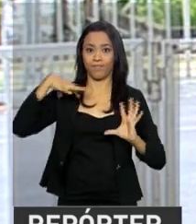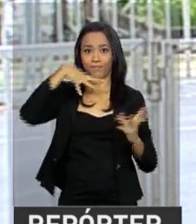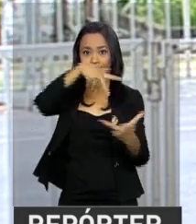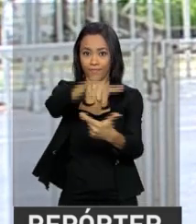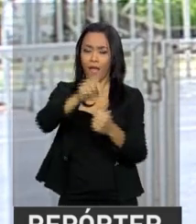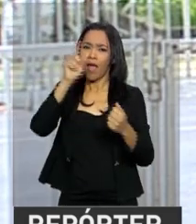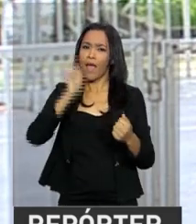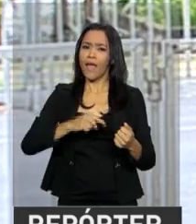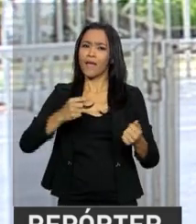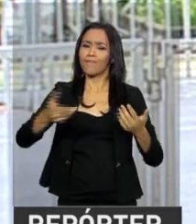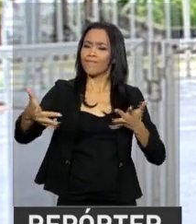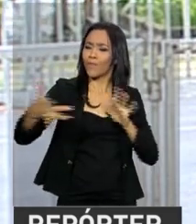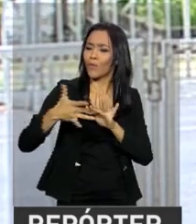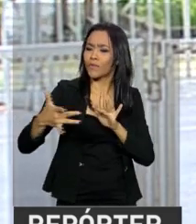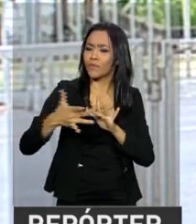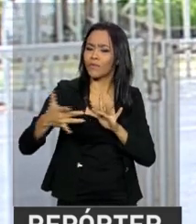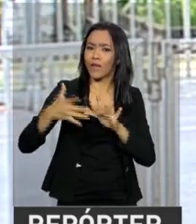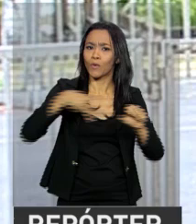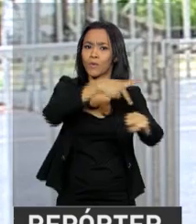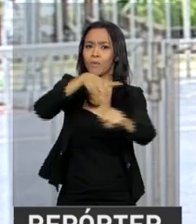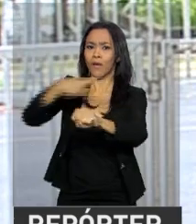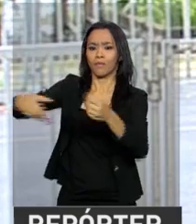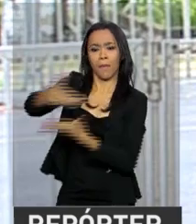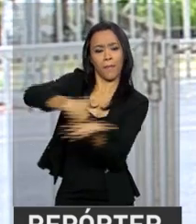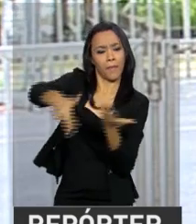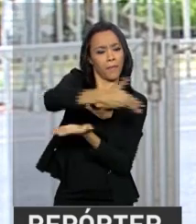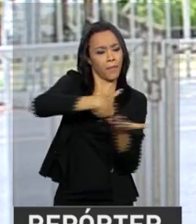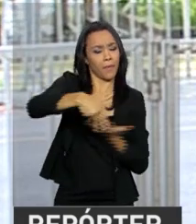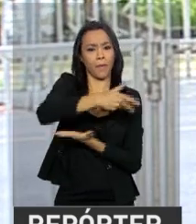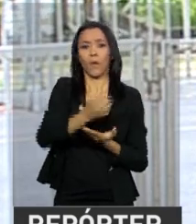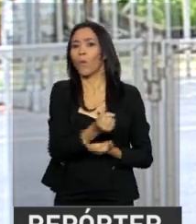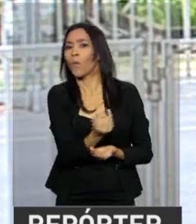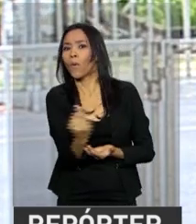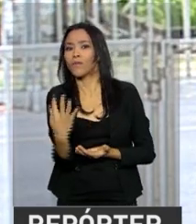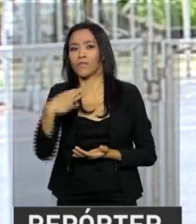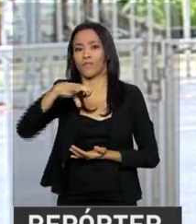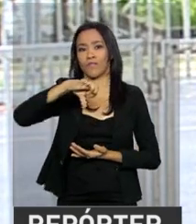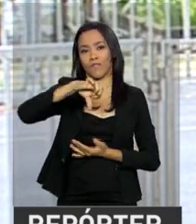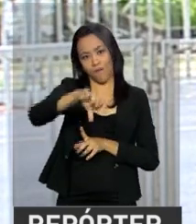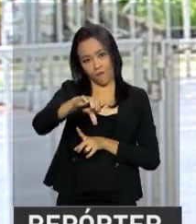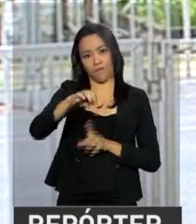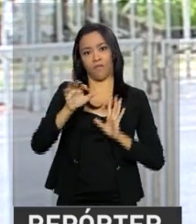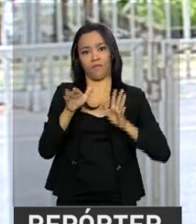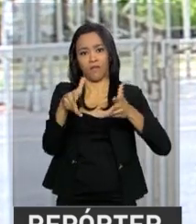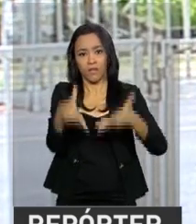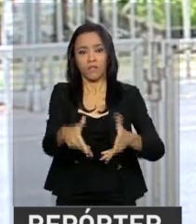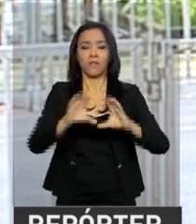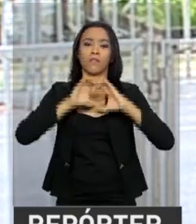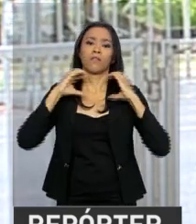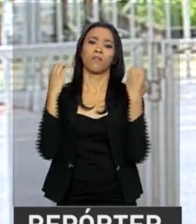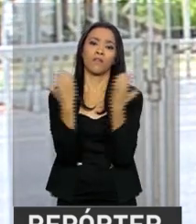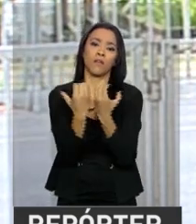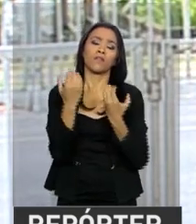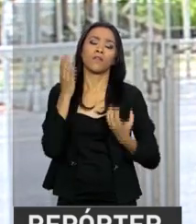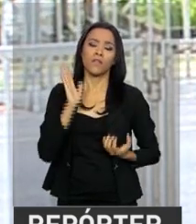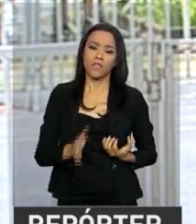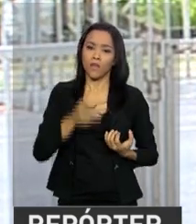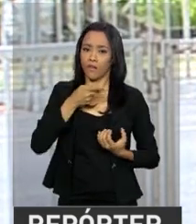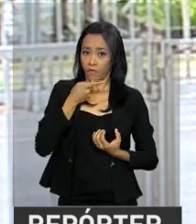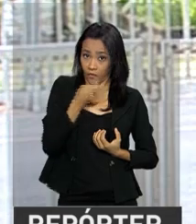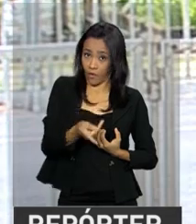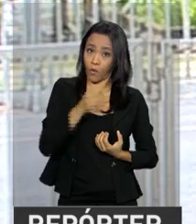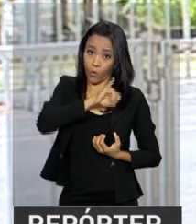a amizade mútua e a cooperação entre os 9 países membros. Como o João Pedro acabou de dizer